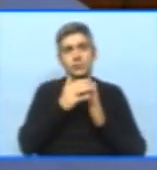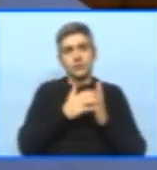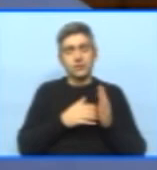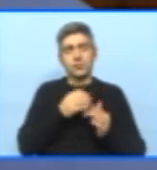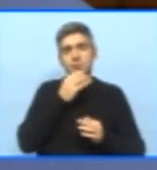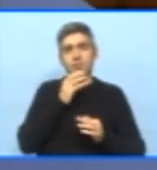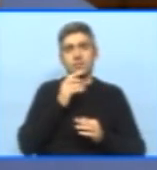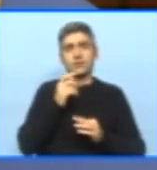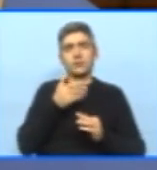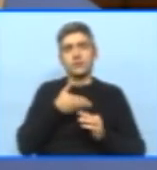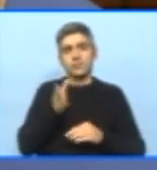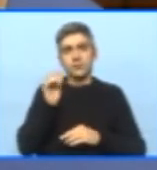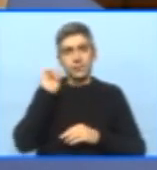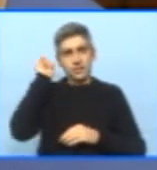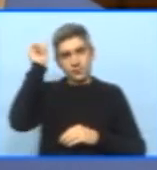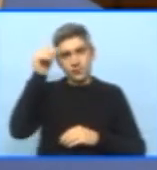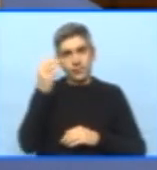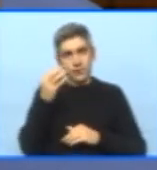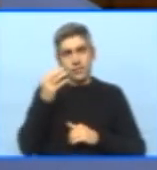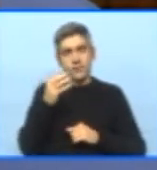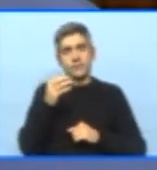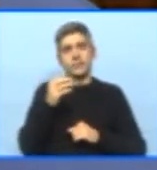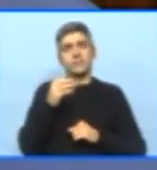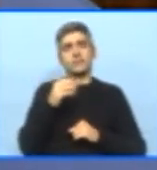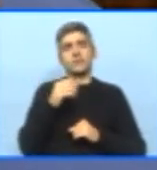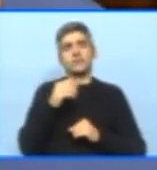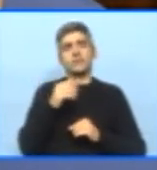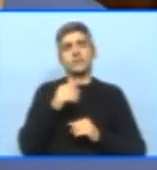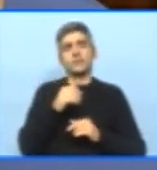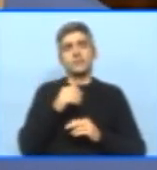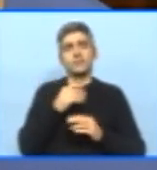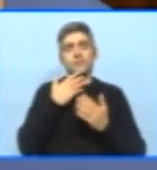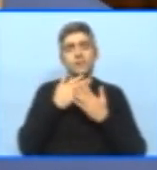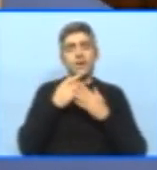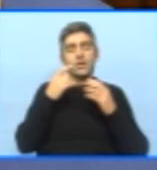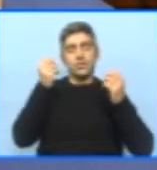que aqueles que passaram pelo batismo, e o batismo é o sacramento da iluminação,